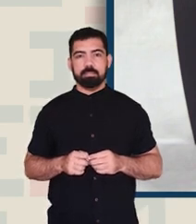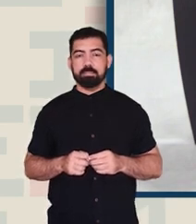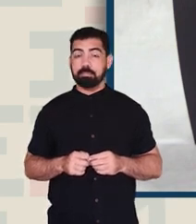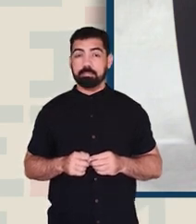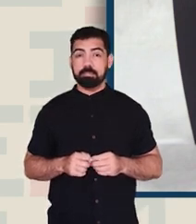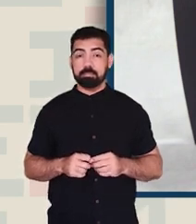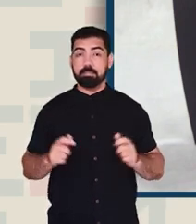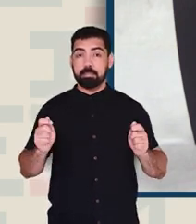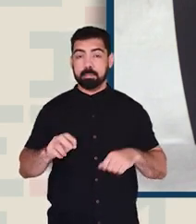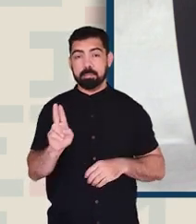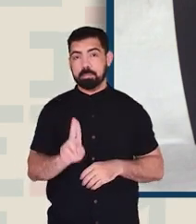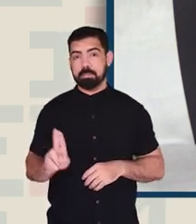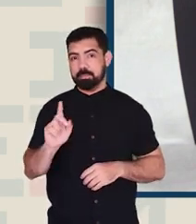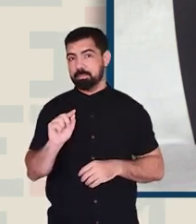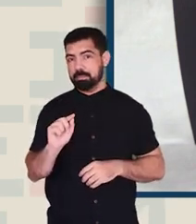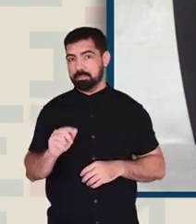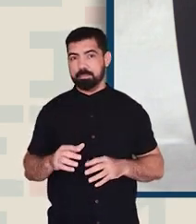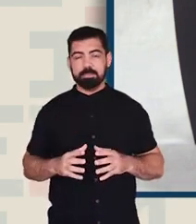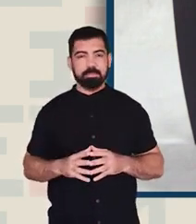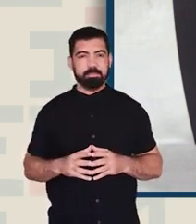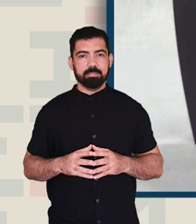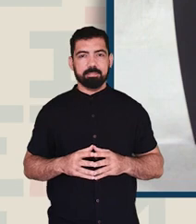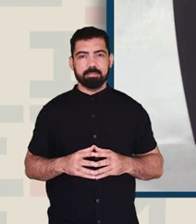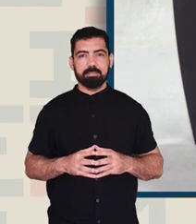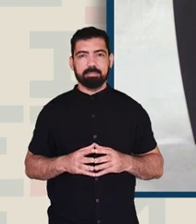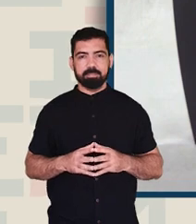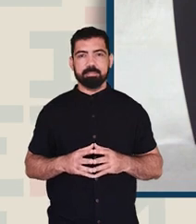No caso, eu posso utilizar